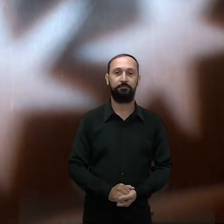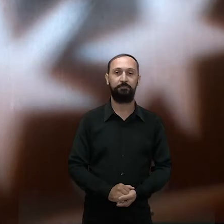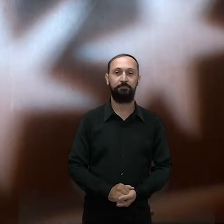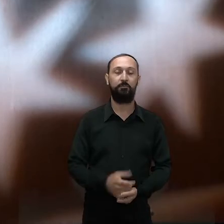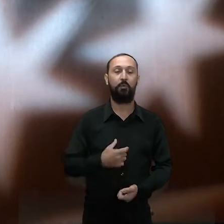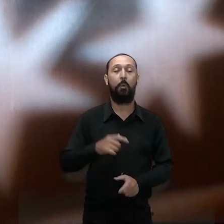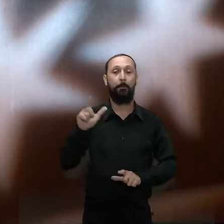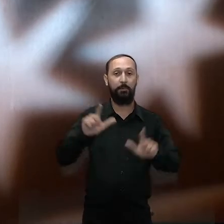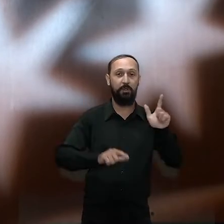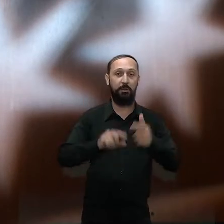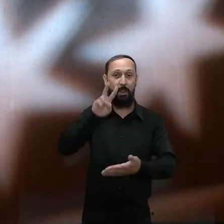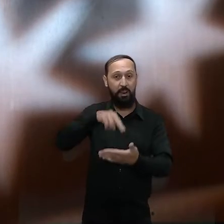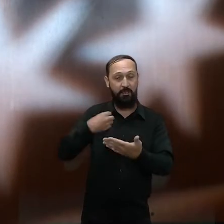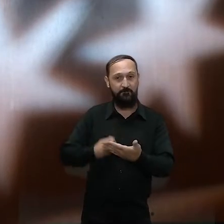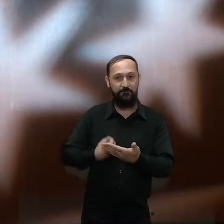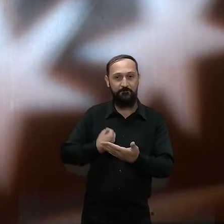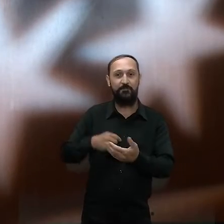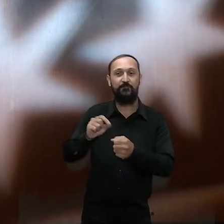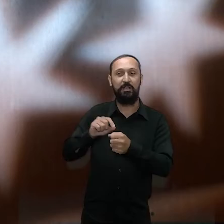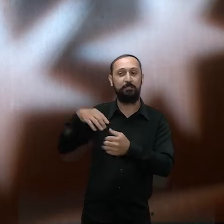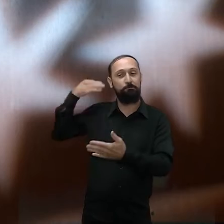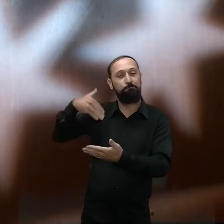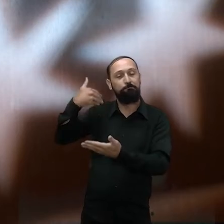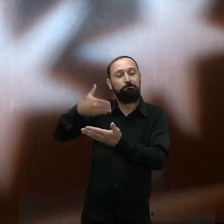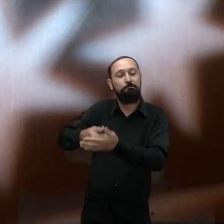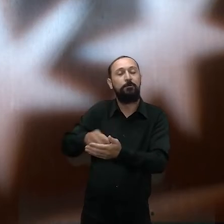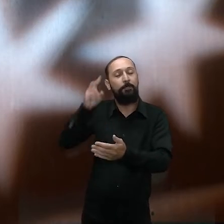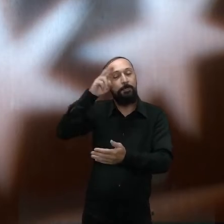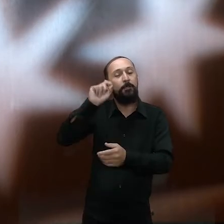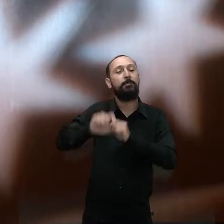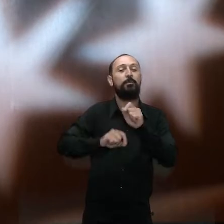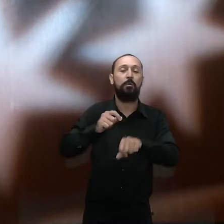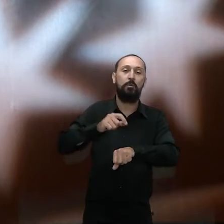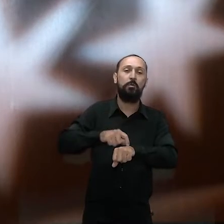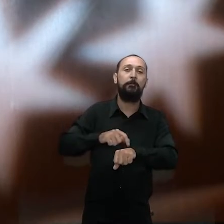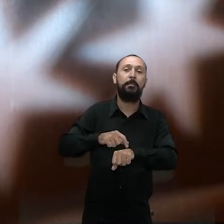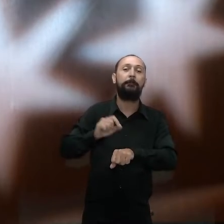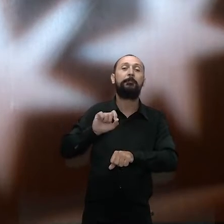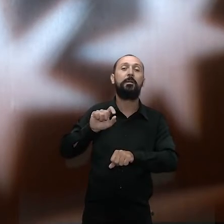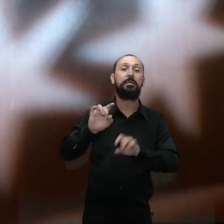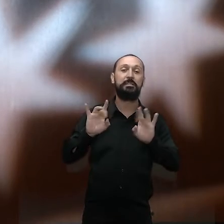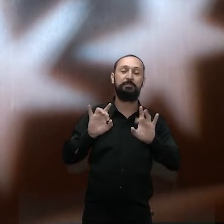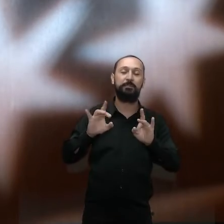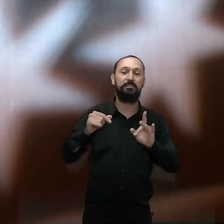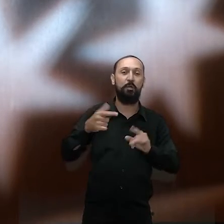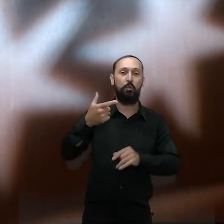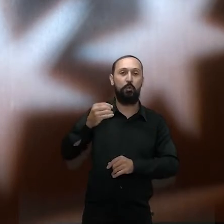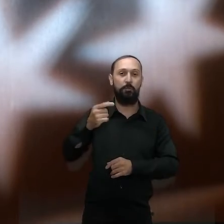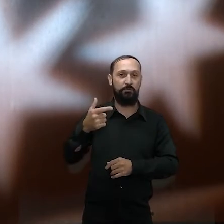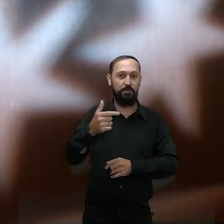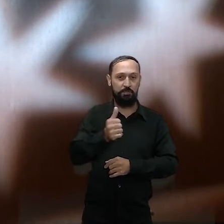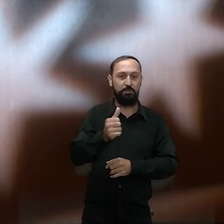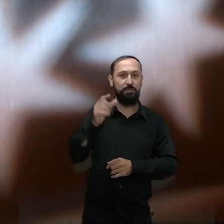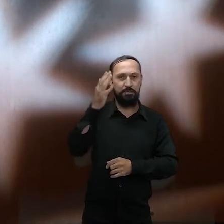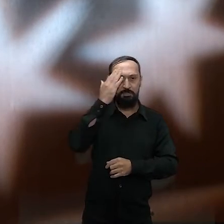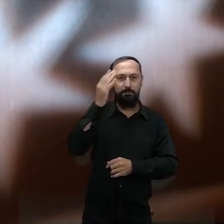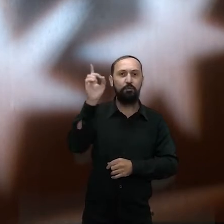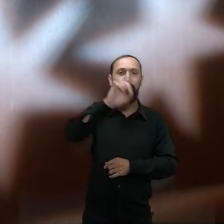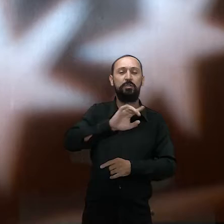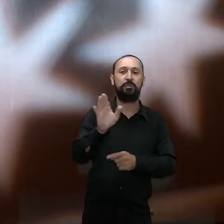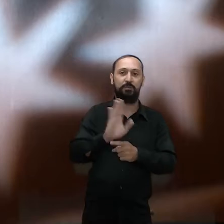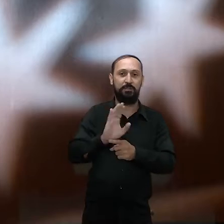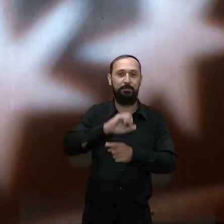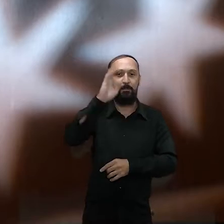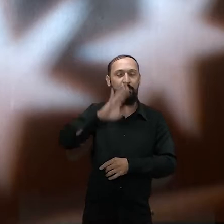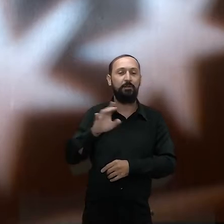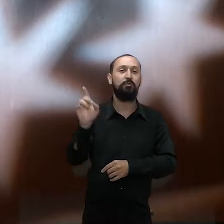O Ler e Viver está de volta com a retrospectiva dos melhores momentos de 2021. Você sabia que o Dia do Cinema